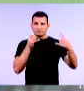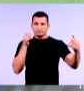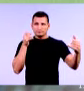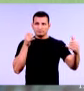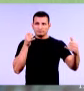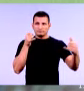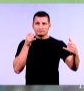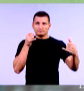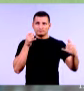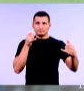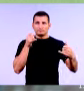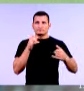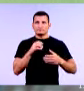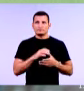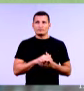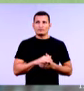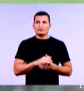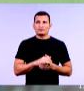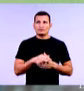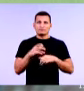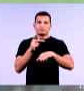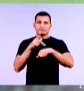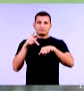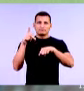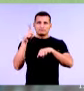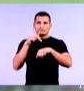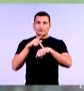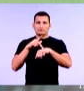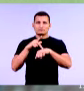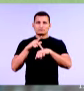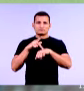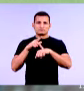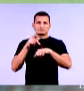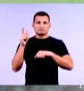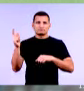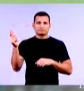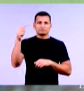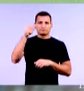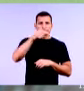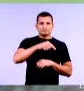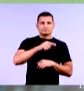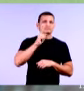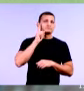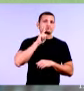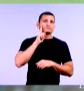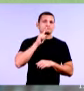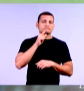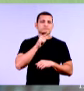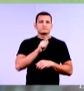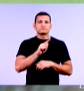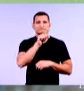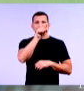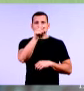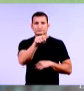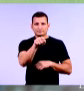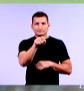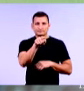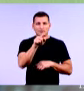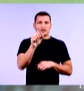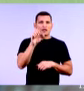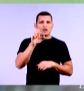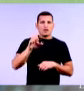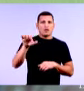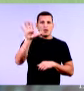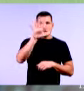incidência deles vai da Ásia para os Estados Unidos, né, e dos Estados Unidos para a Europa. Então, os Estados Unidos é o centro